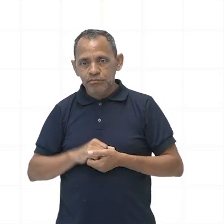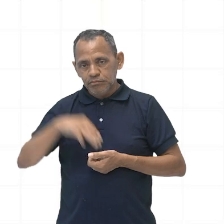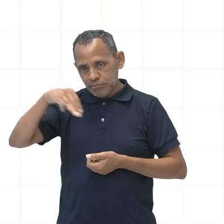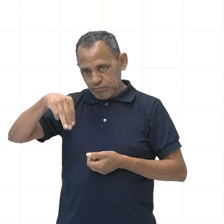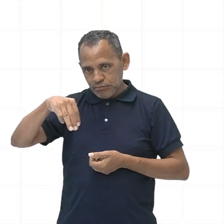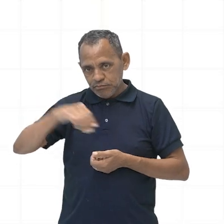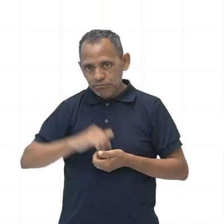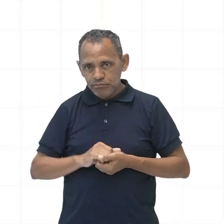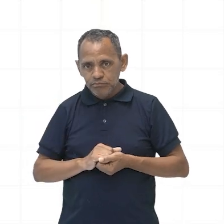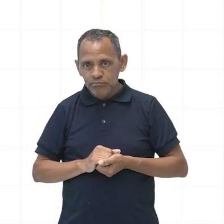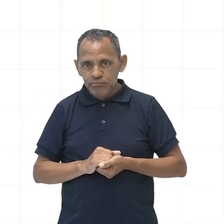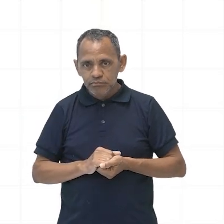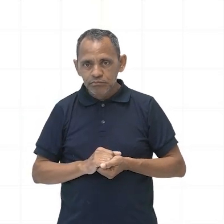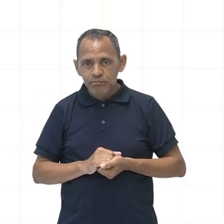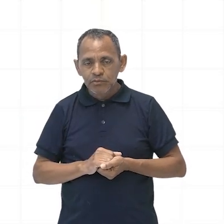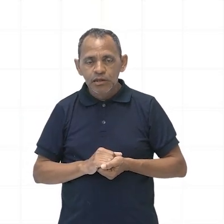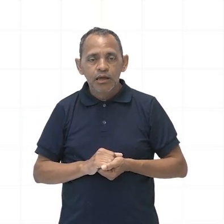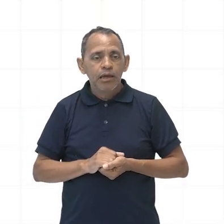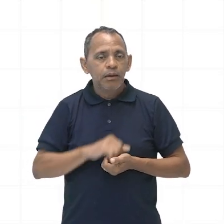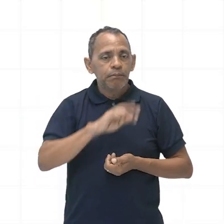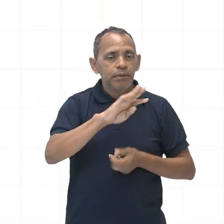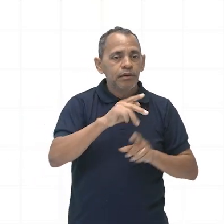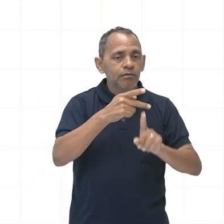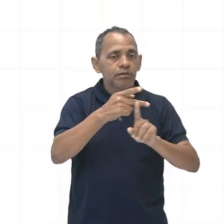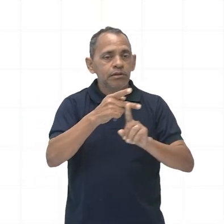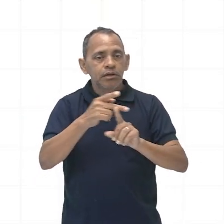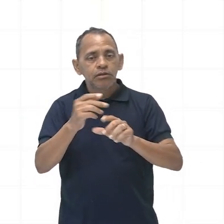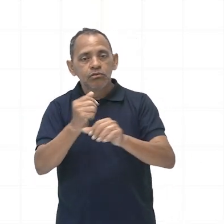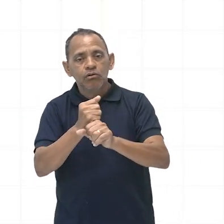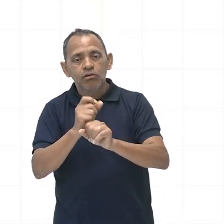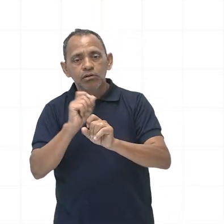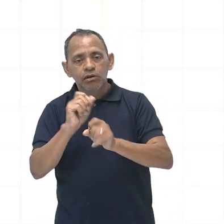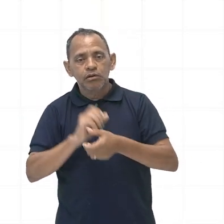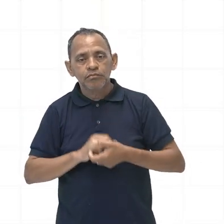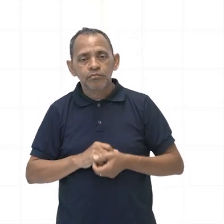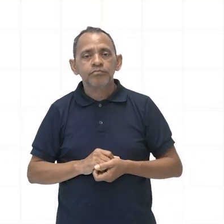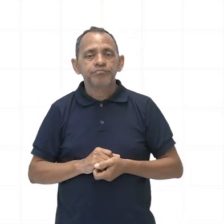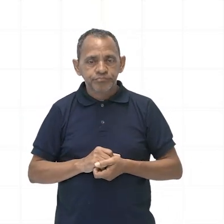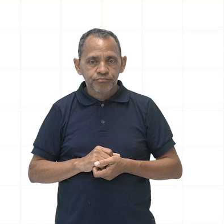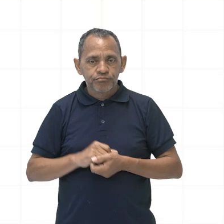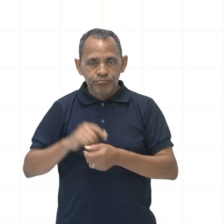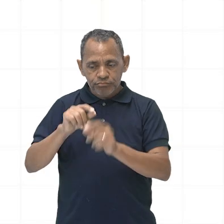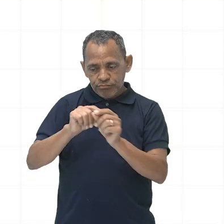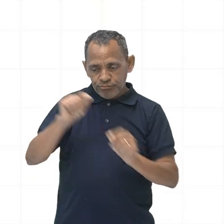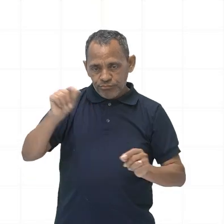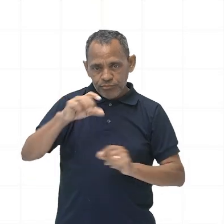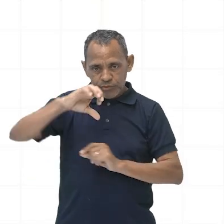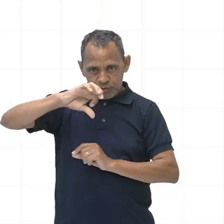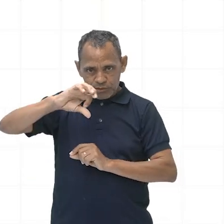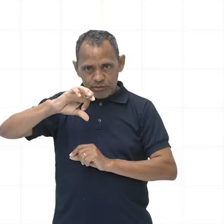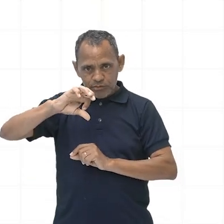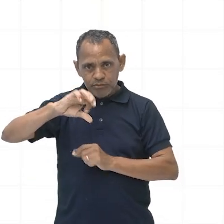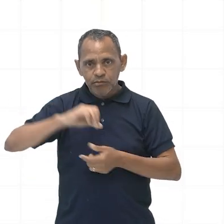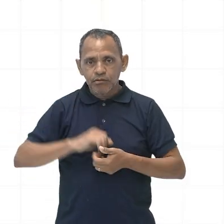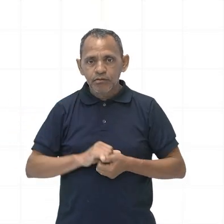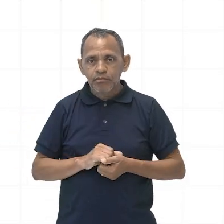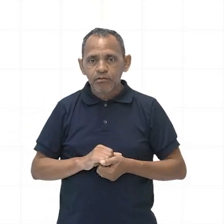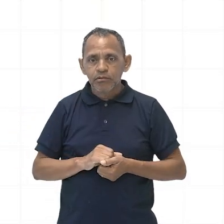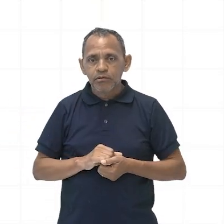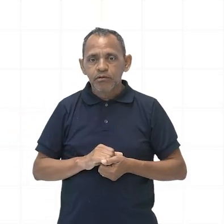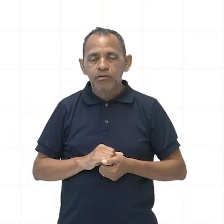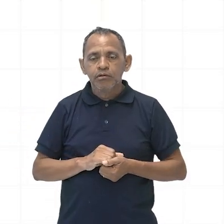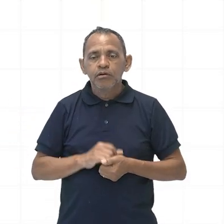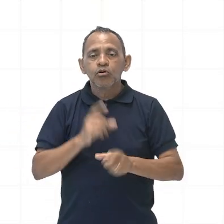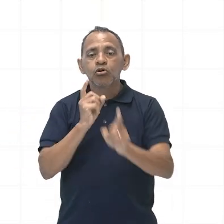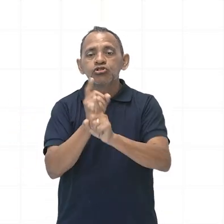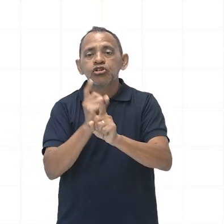M. Então, B ao quadrado vai ser igual a quanto? A hipotenusa. Nós encontramos que era 9 e nós encontramos